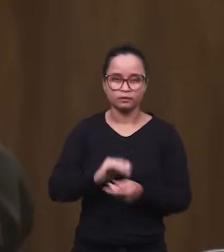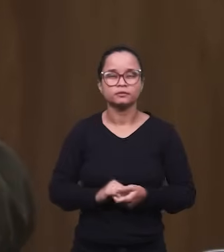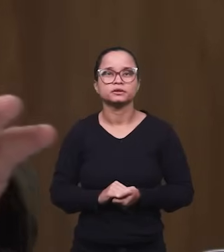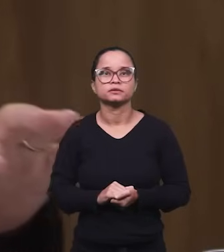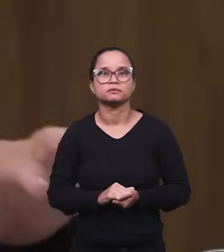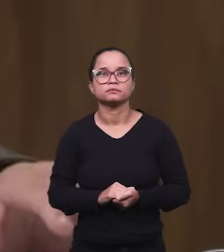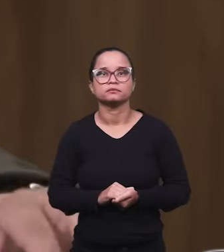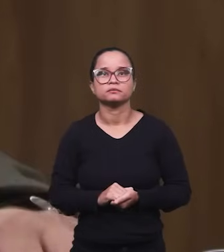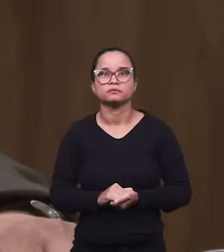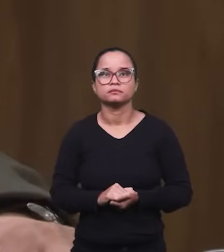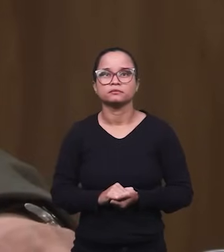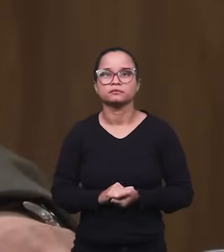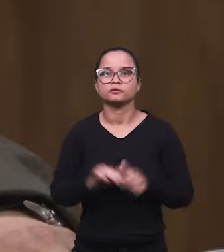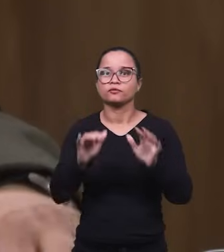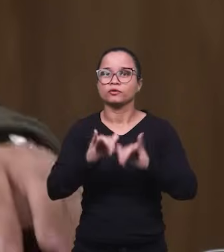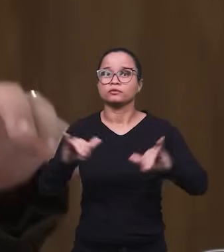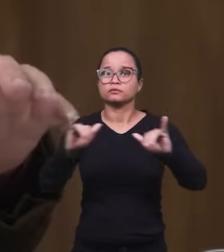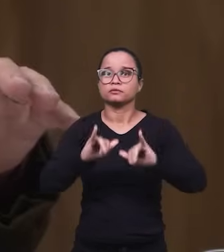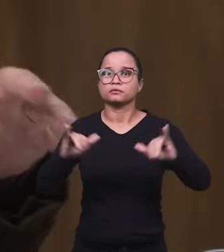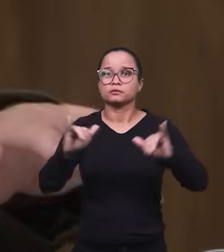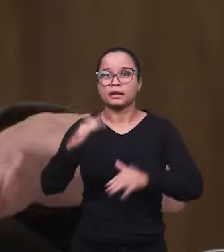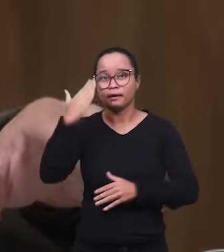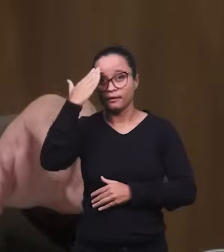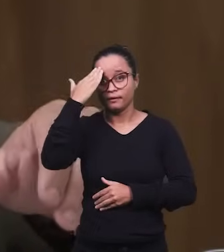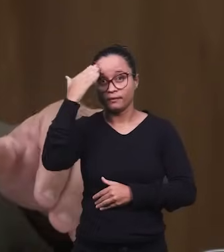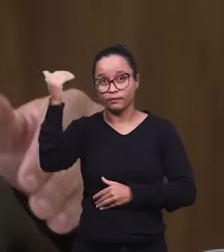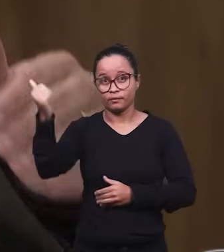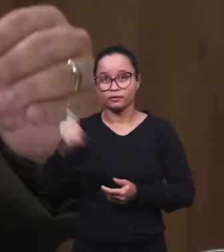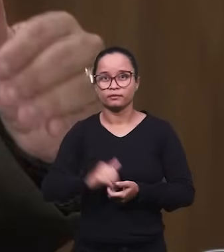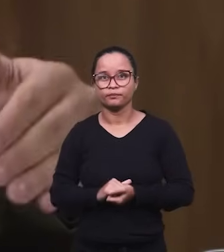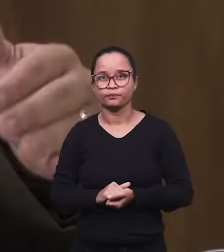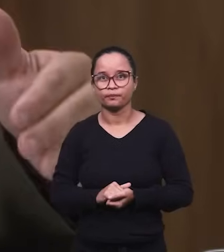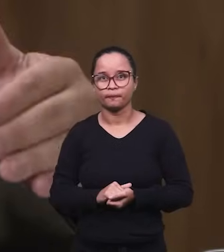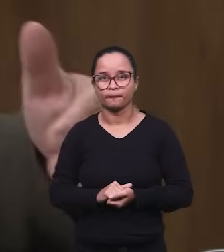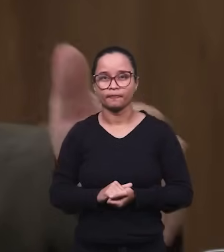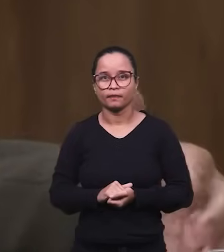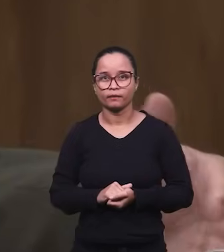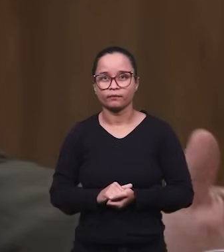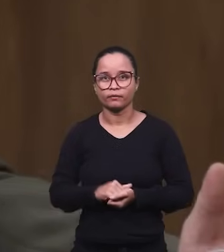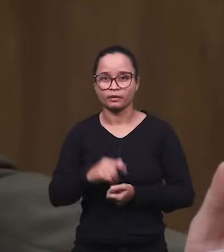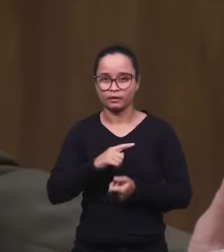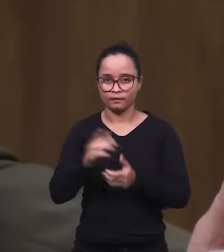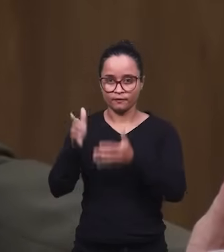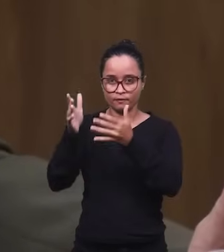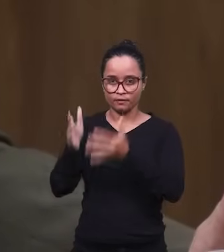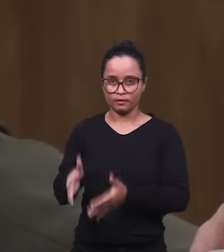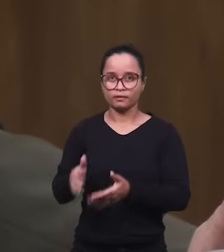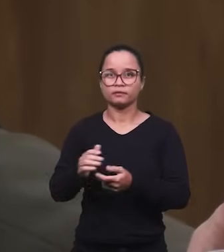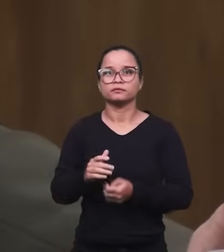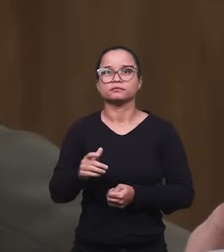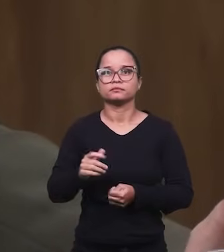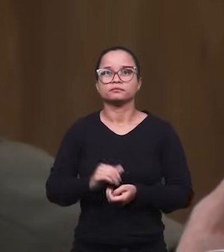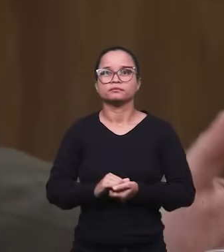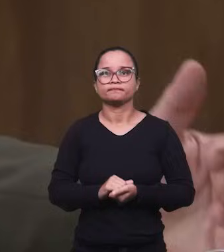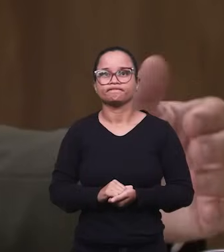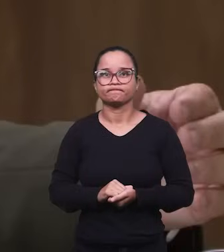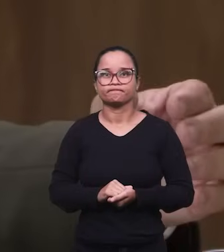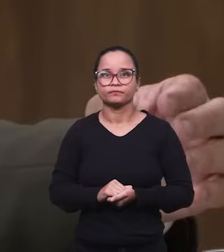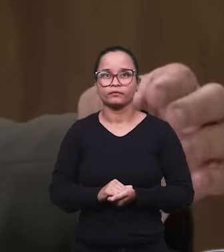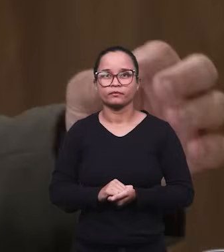que foi bem divulgado e é famoso por seguir muito fielmente essas questões físicas,